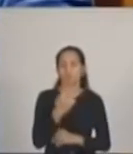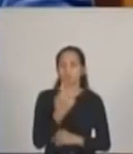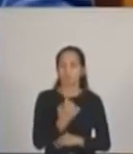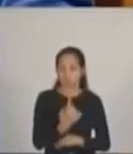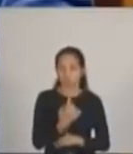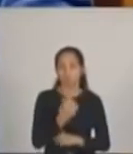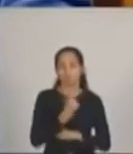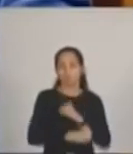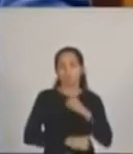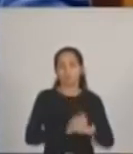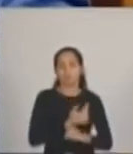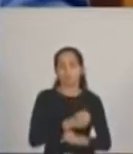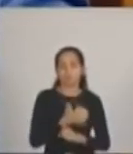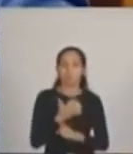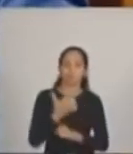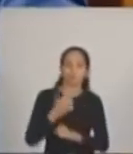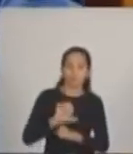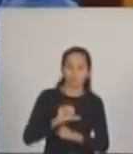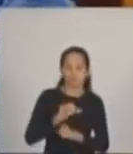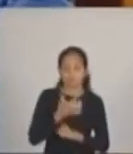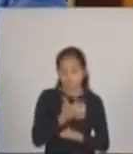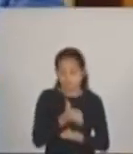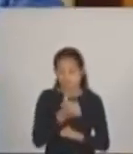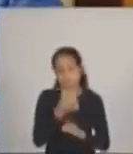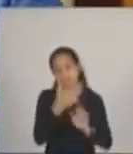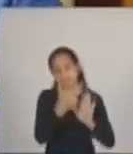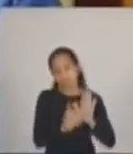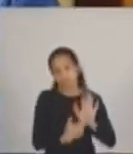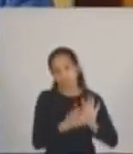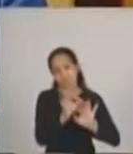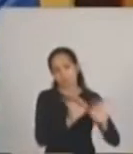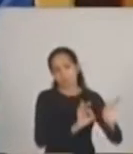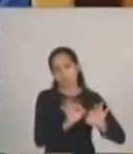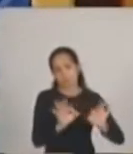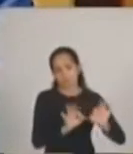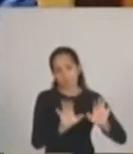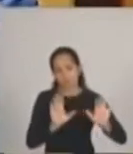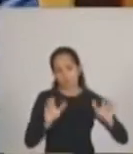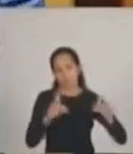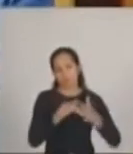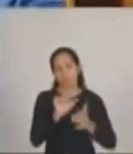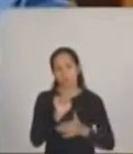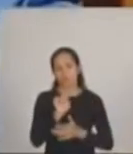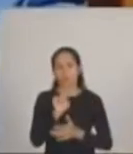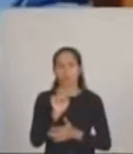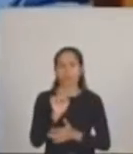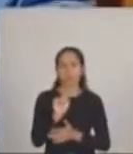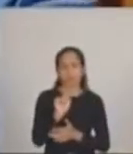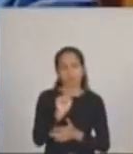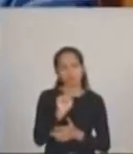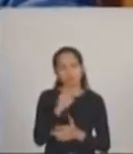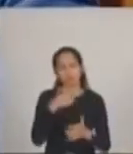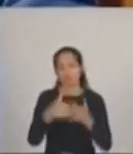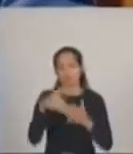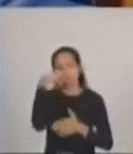331/2016, que regulamenta as diretrizes para a implementação desse direito no âmbito do SUS, em todas as unidades da Federação.